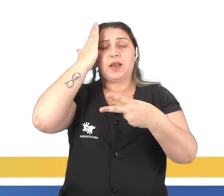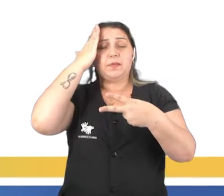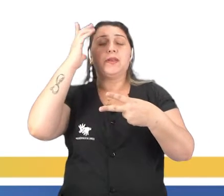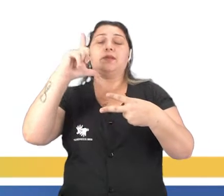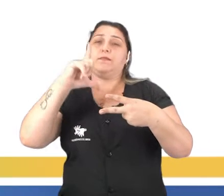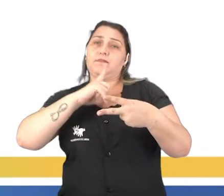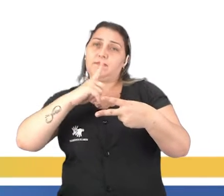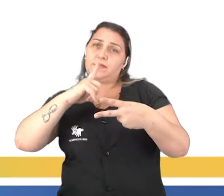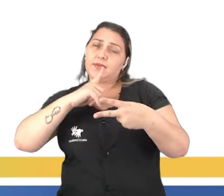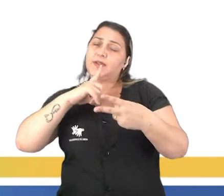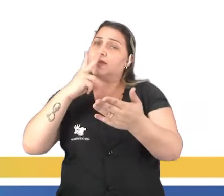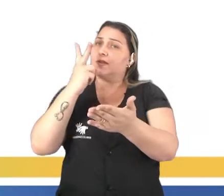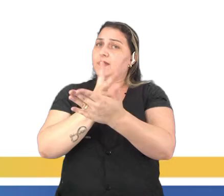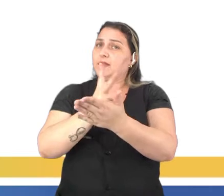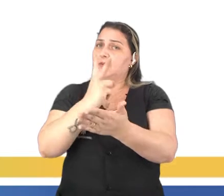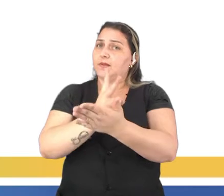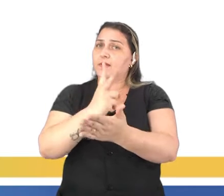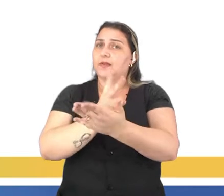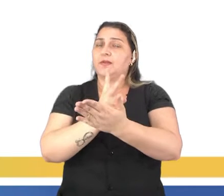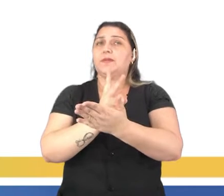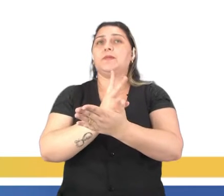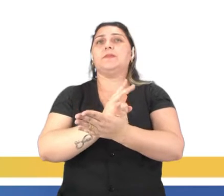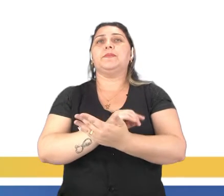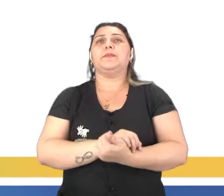possuir aí sempre, né,